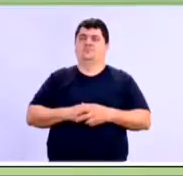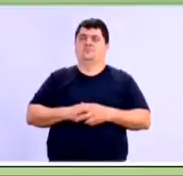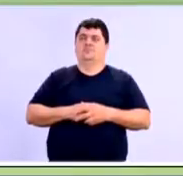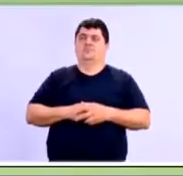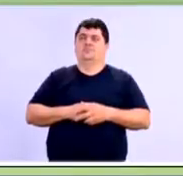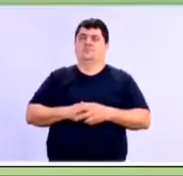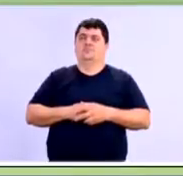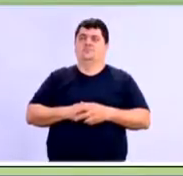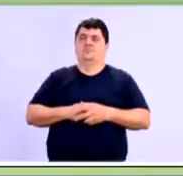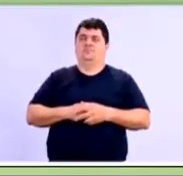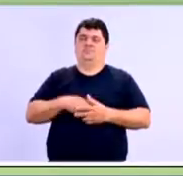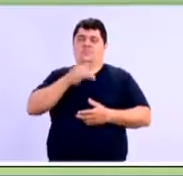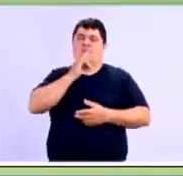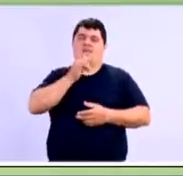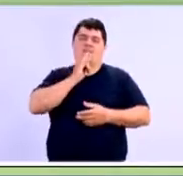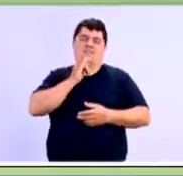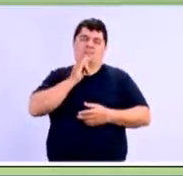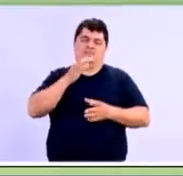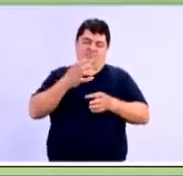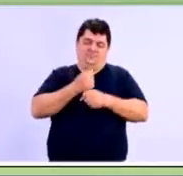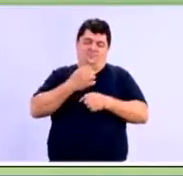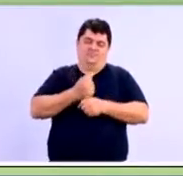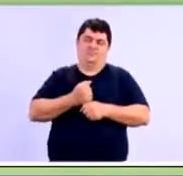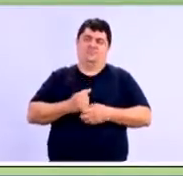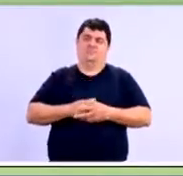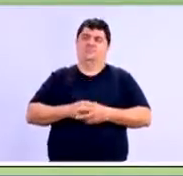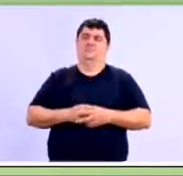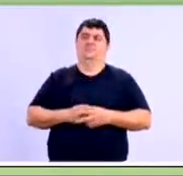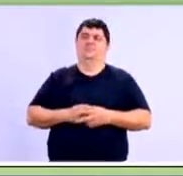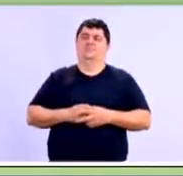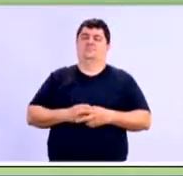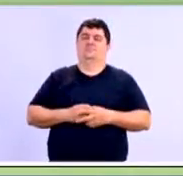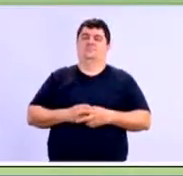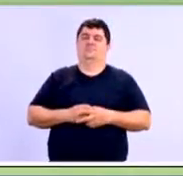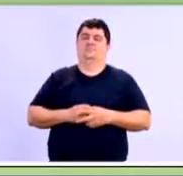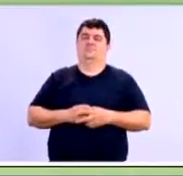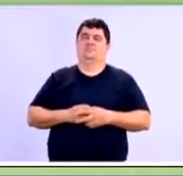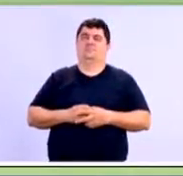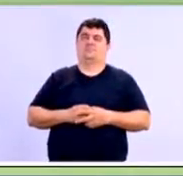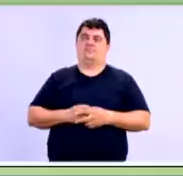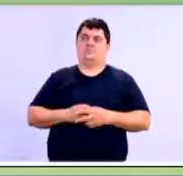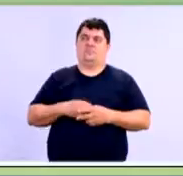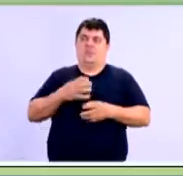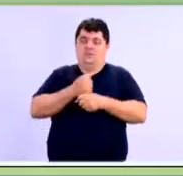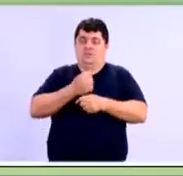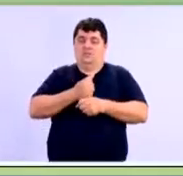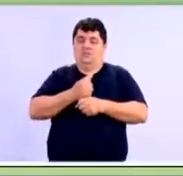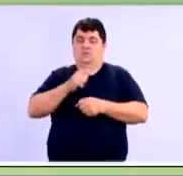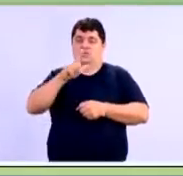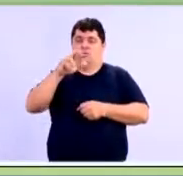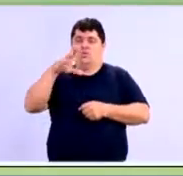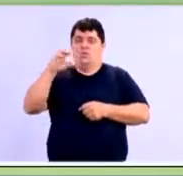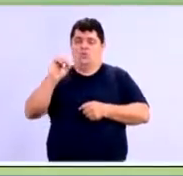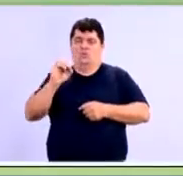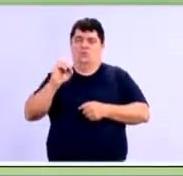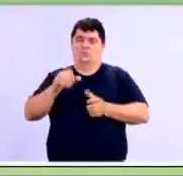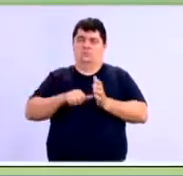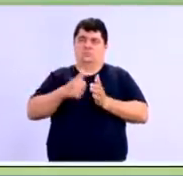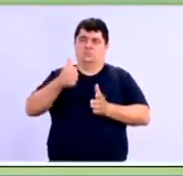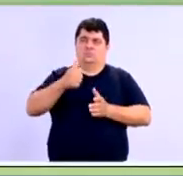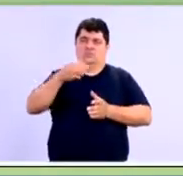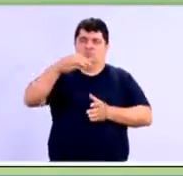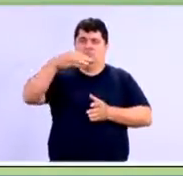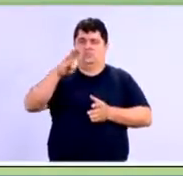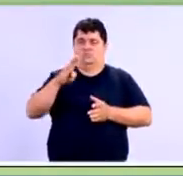Seguindo, vamos lá calcular, né? Vamos calcular as margens. Vamos fazer uns exemplos de cálculo dos índices de lucratividade. Primeiro, a margem